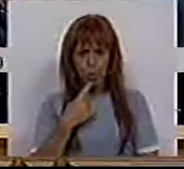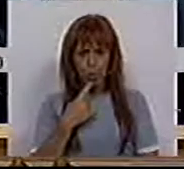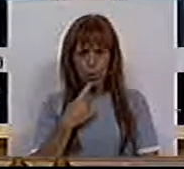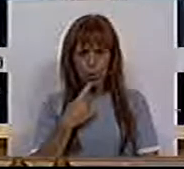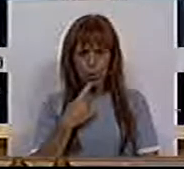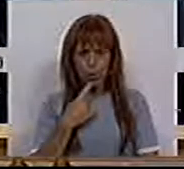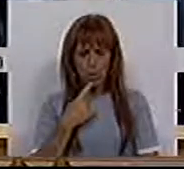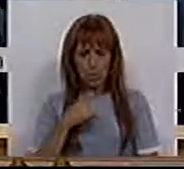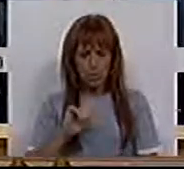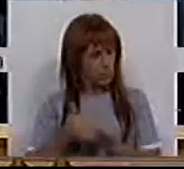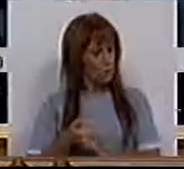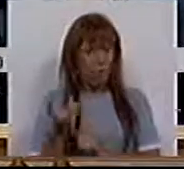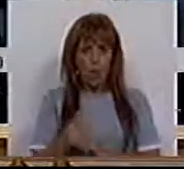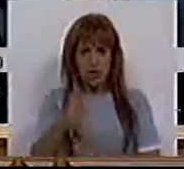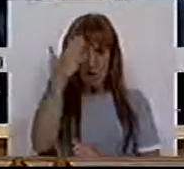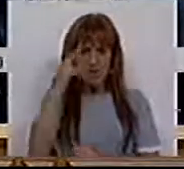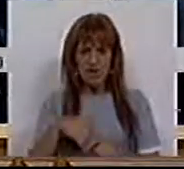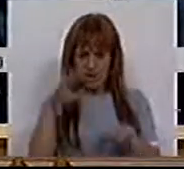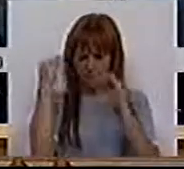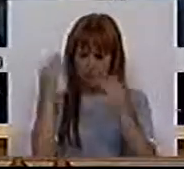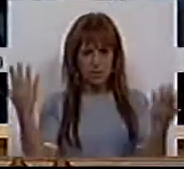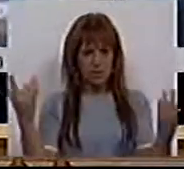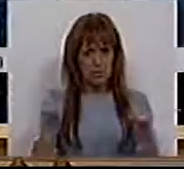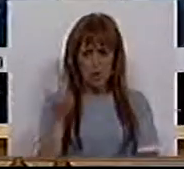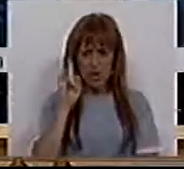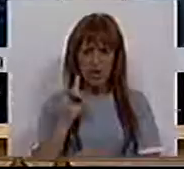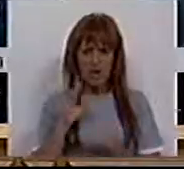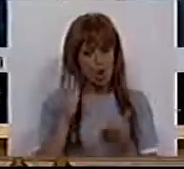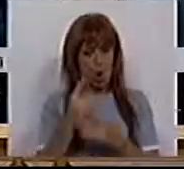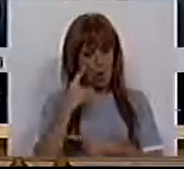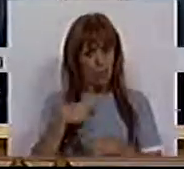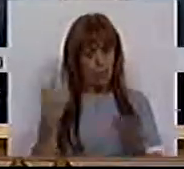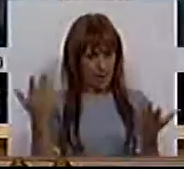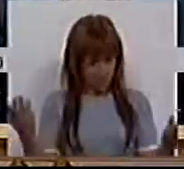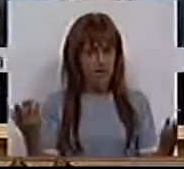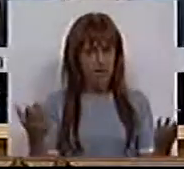distorção na capacidade pedagógica e na qualidade da escola pública.